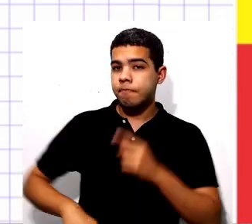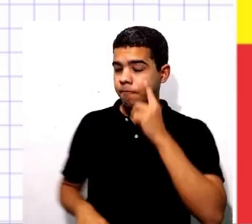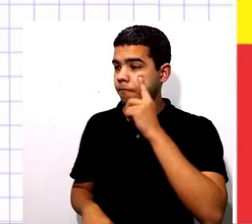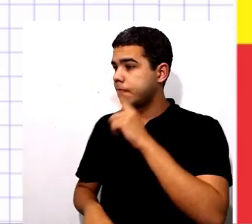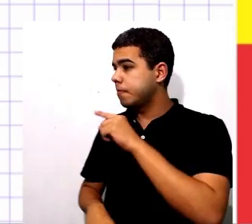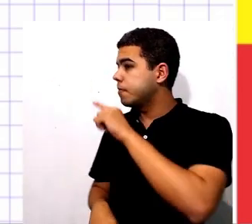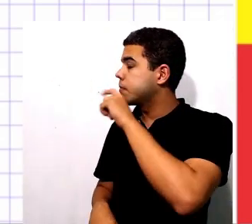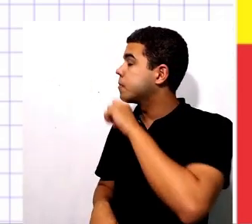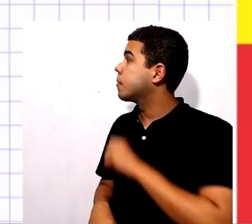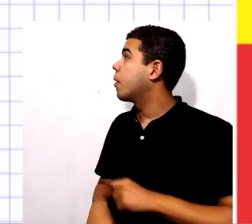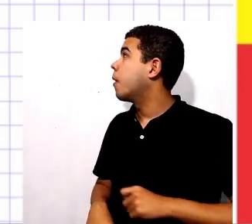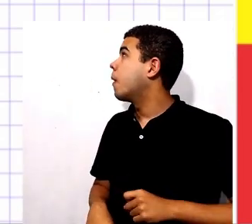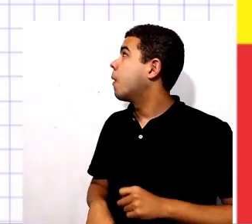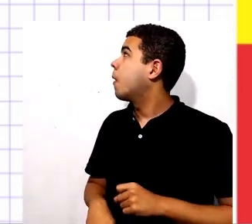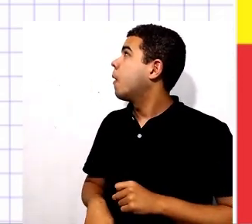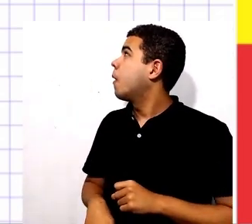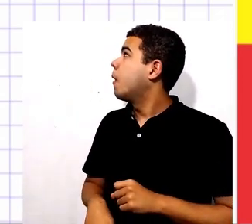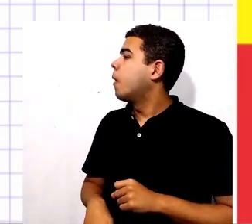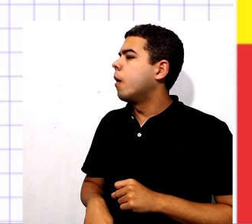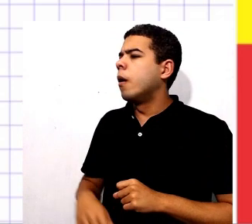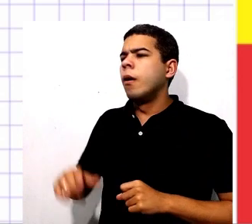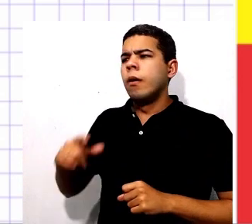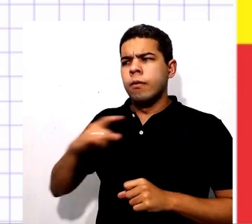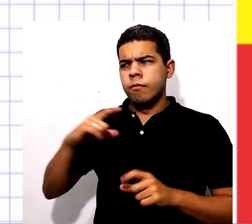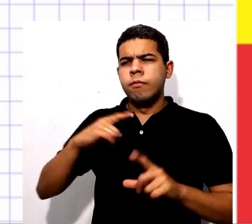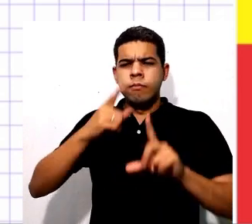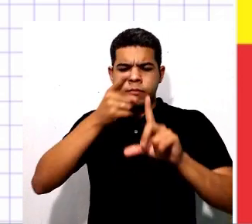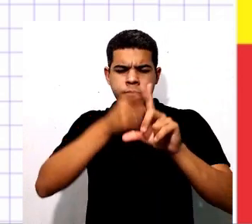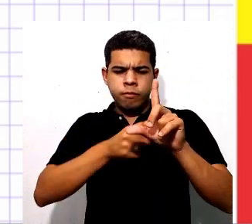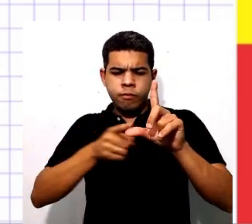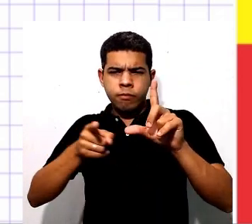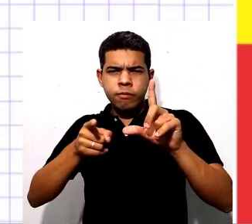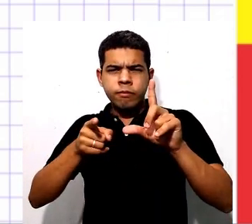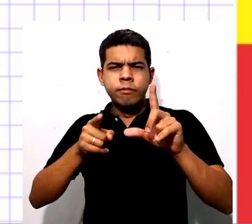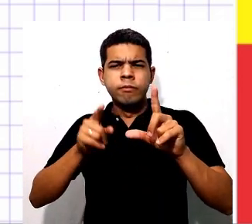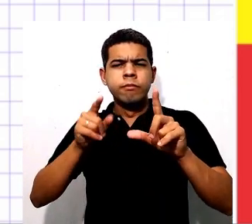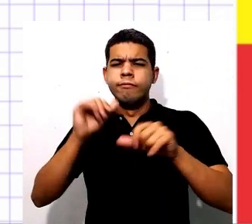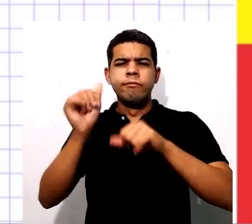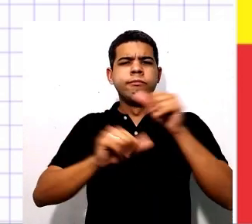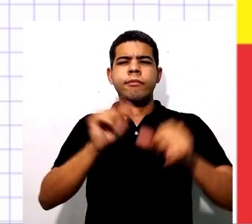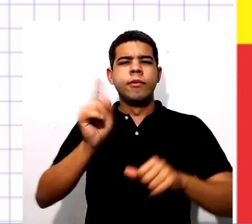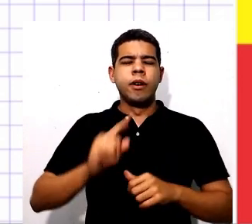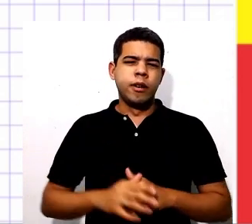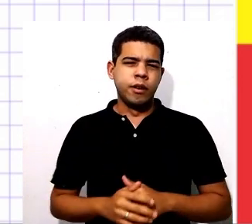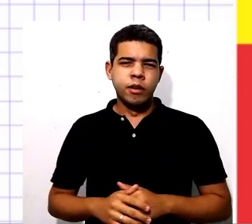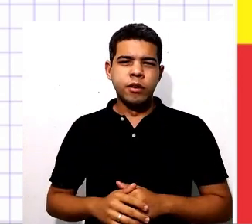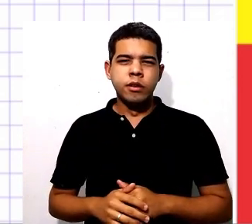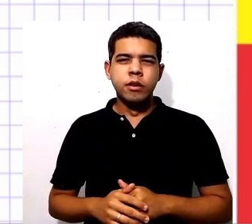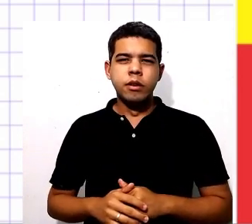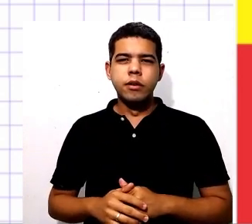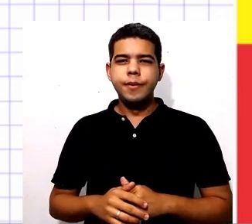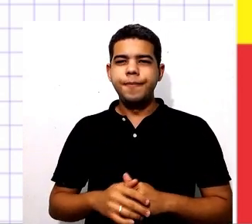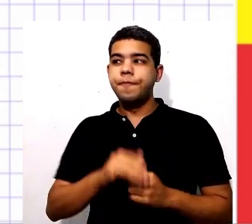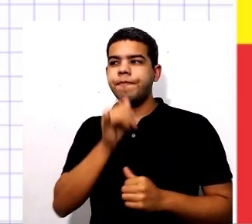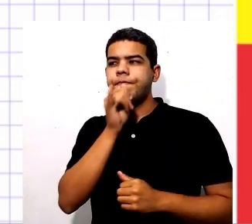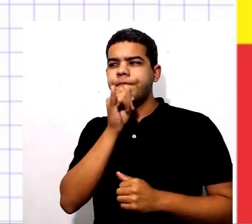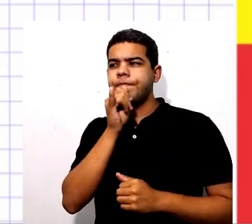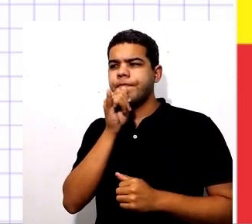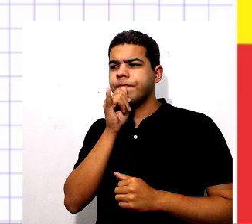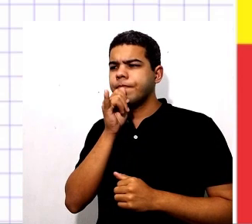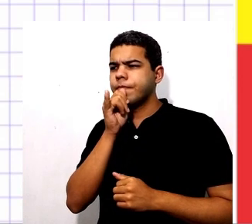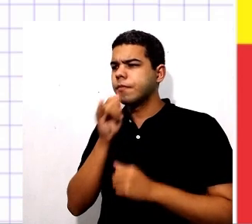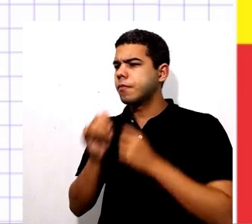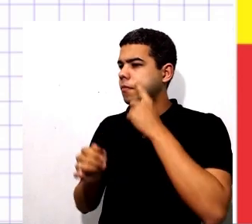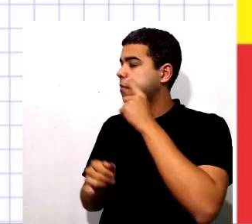quê? Os ângulos. Então, os ângulos não mudam. Então, ó, esse aqui é um ângulo. Olha a abertura. Vai